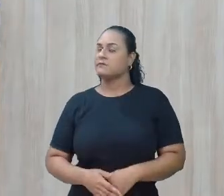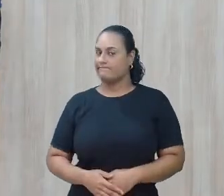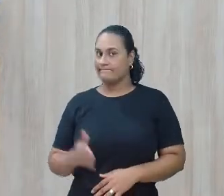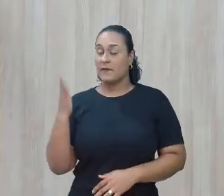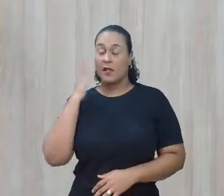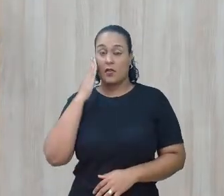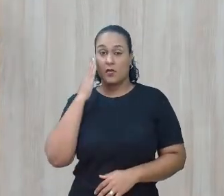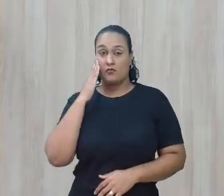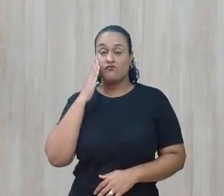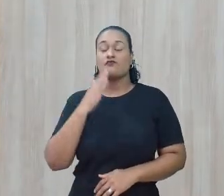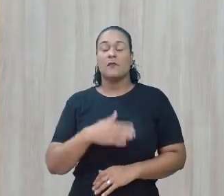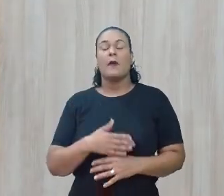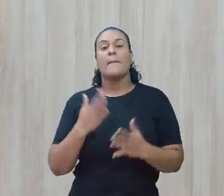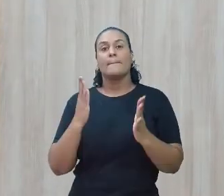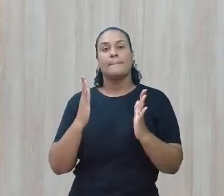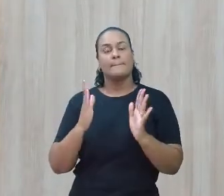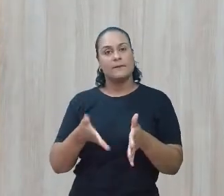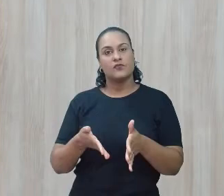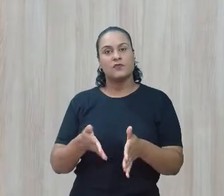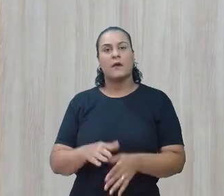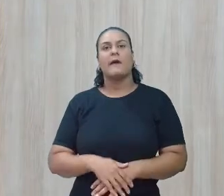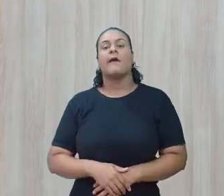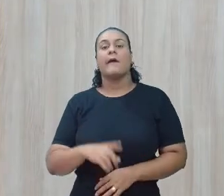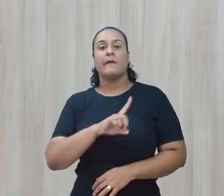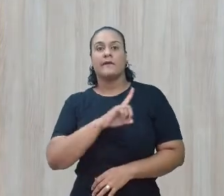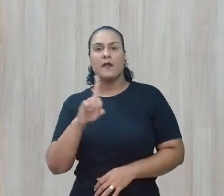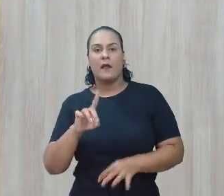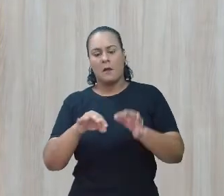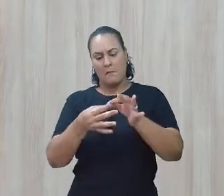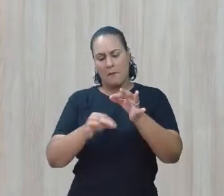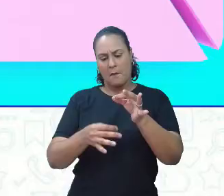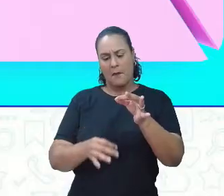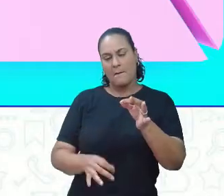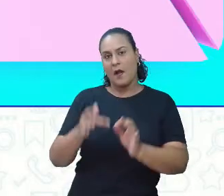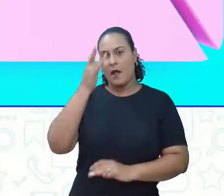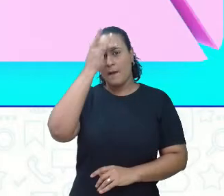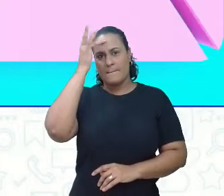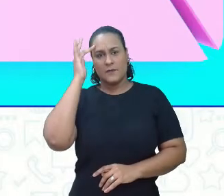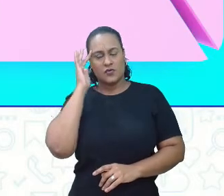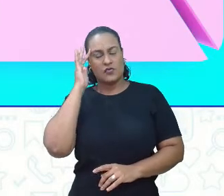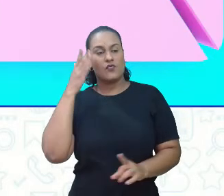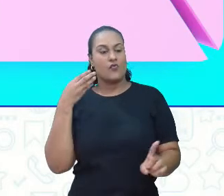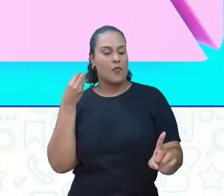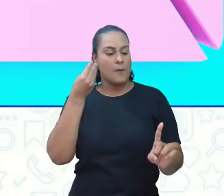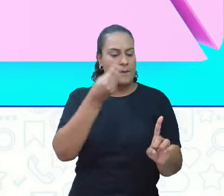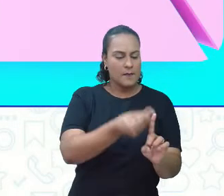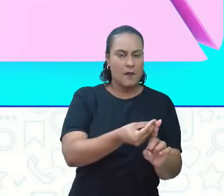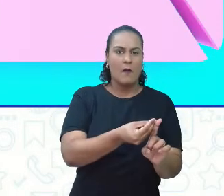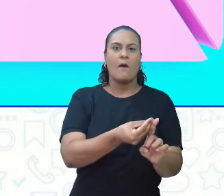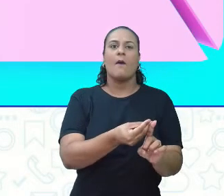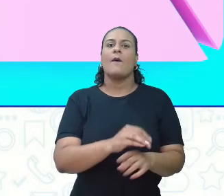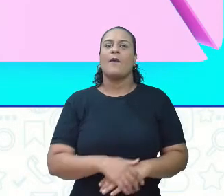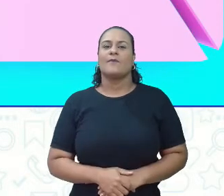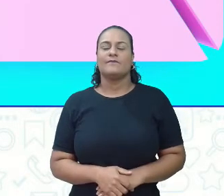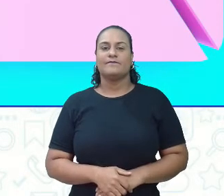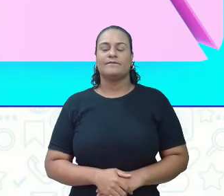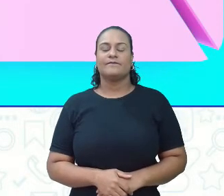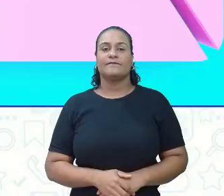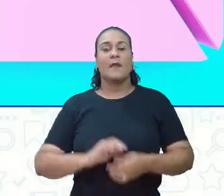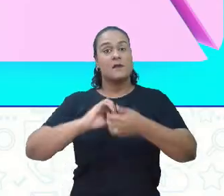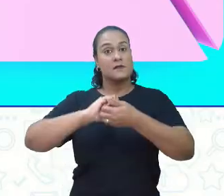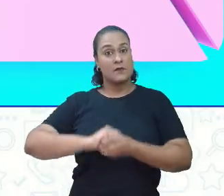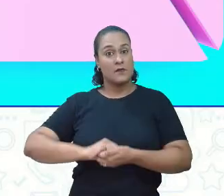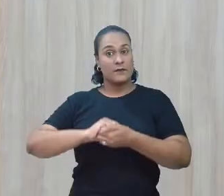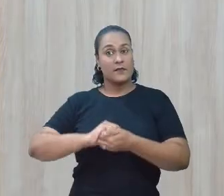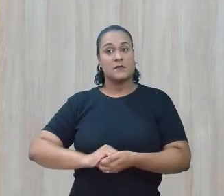estudou, né? Data, corpo do texto, emissor, assinatura, saudação, remetente. Tudo isso